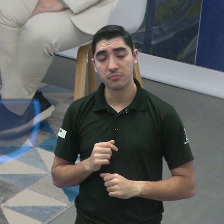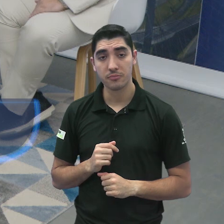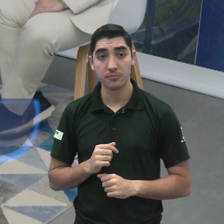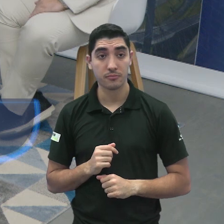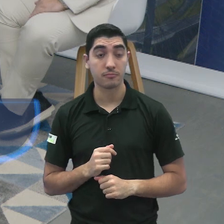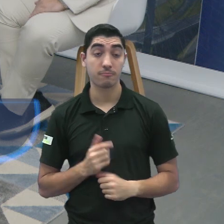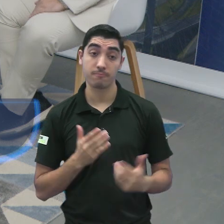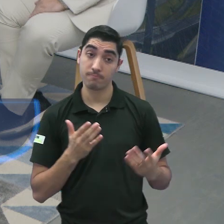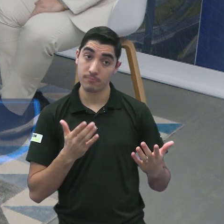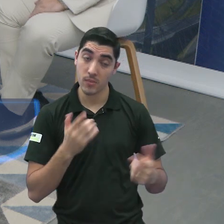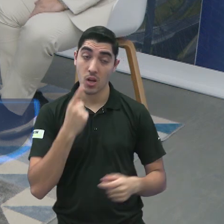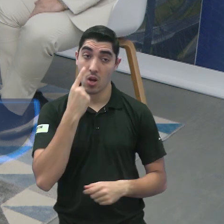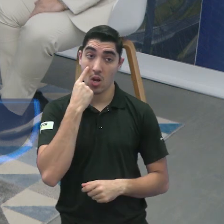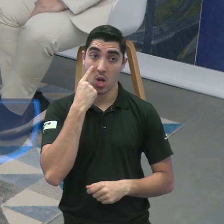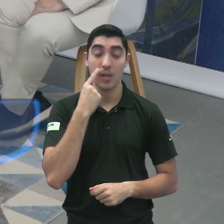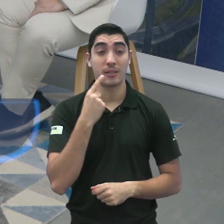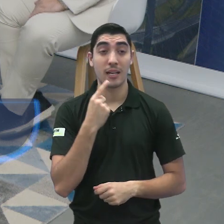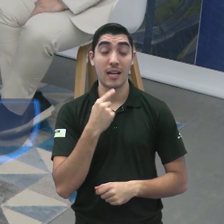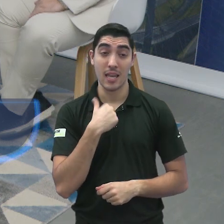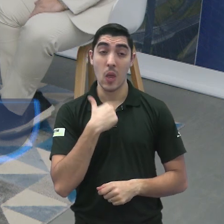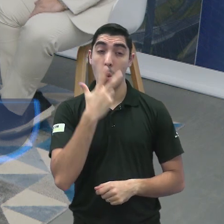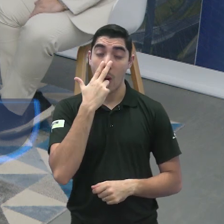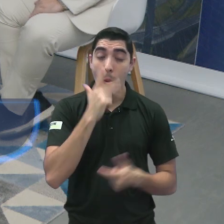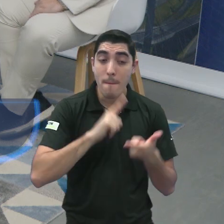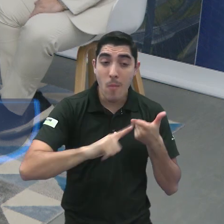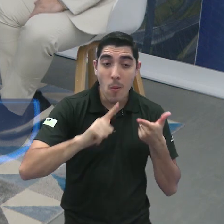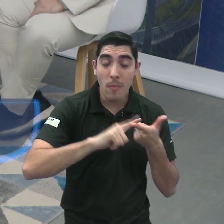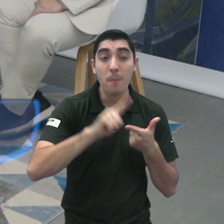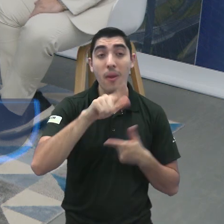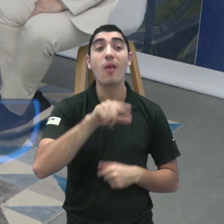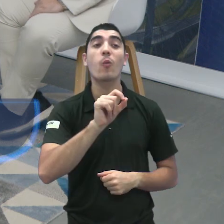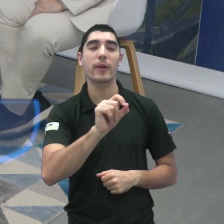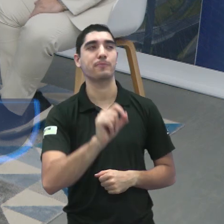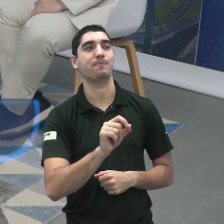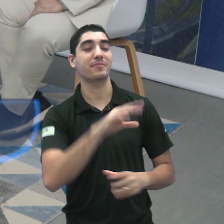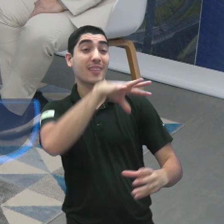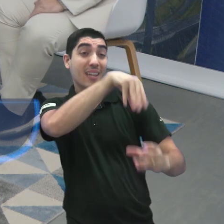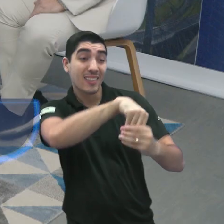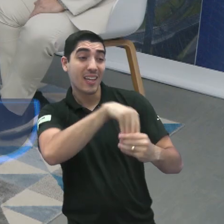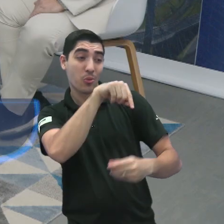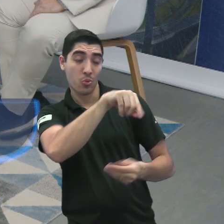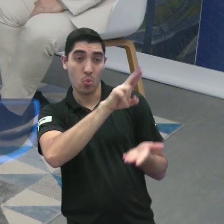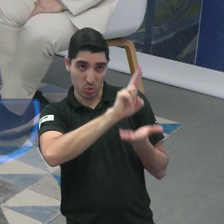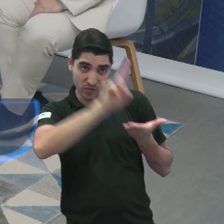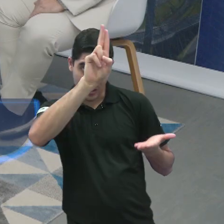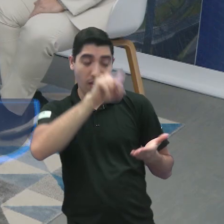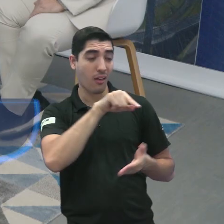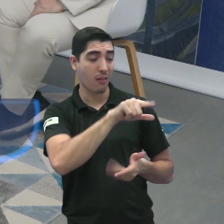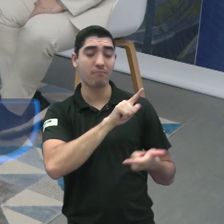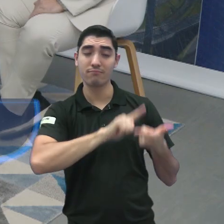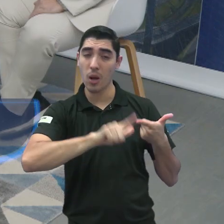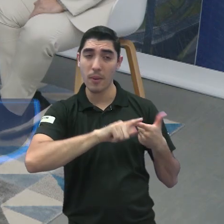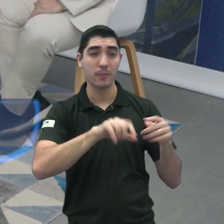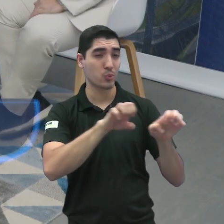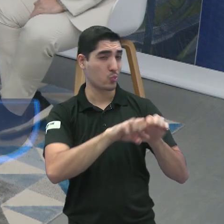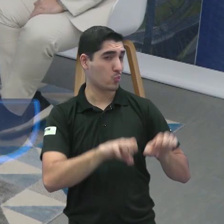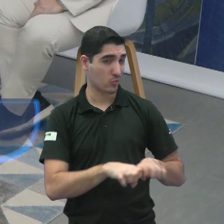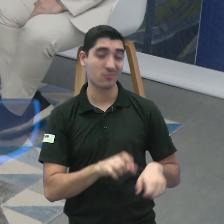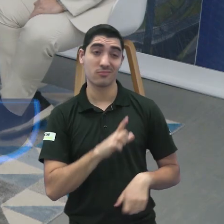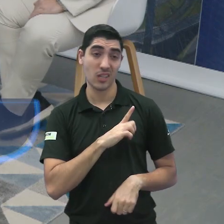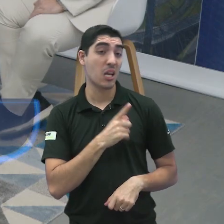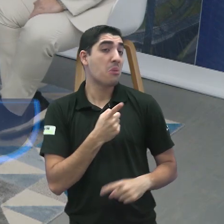carreira? Olha, eu acredito que o gargalo está na própria estrutura da universidade,